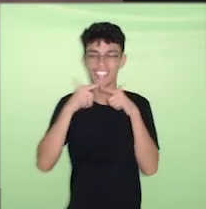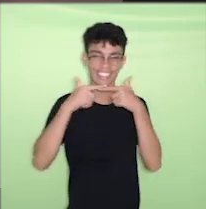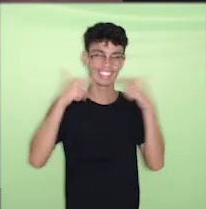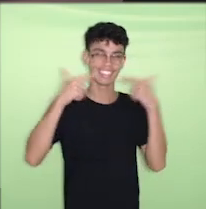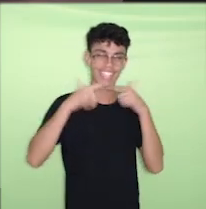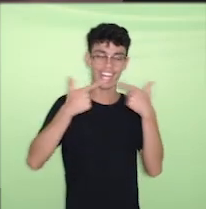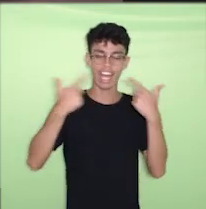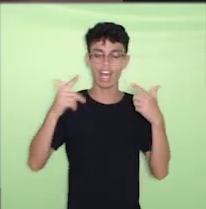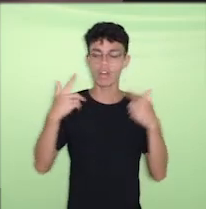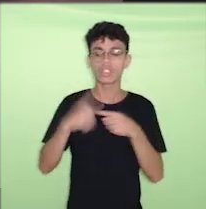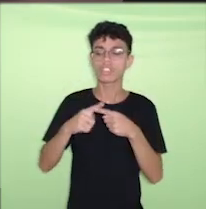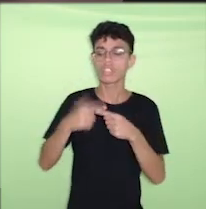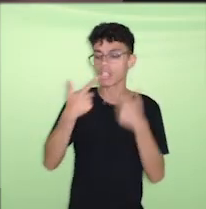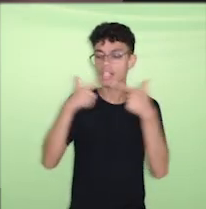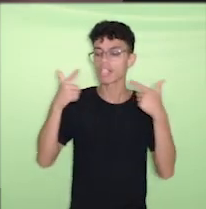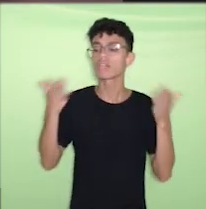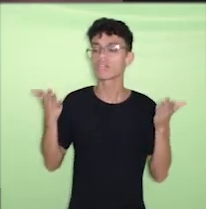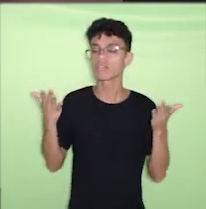O que é agora?